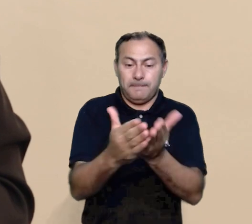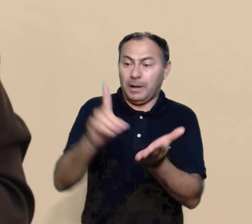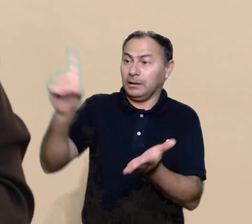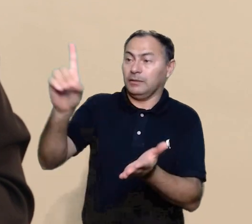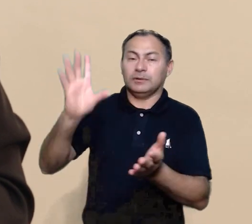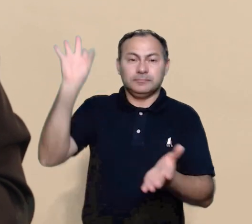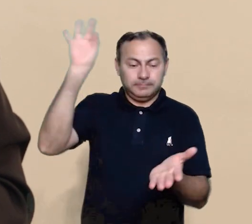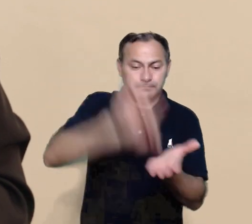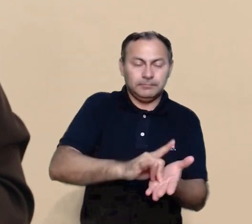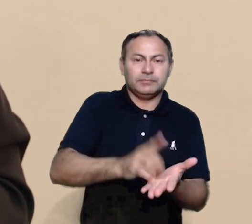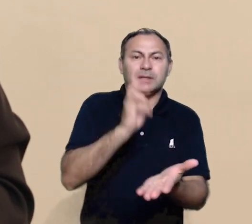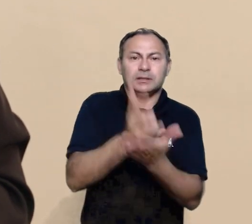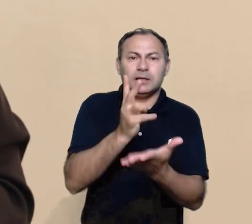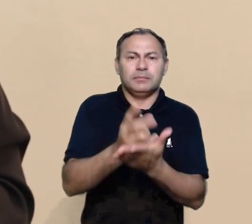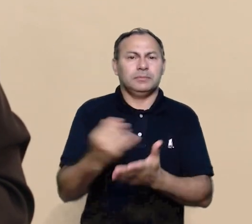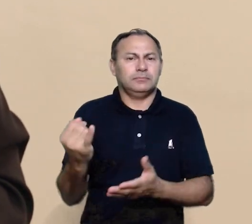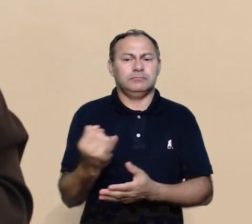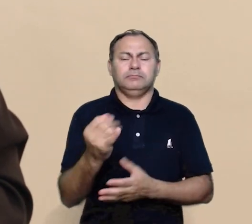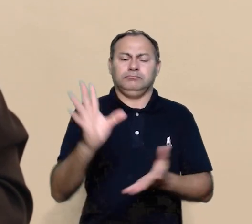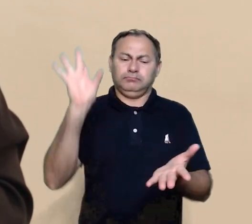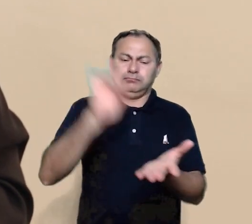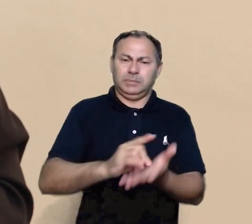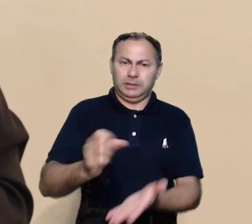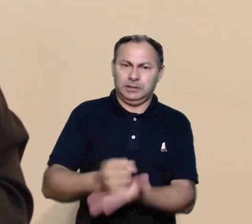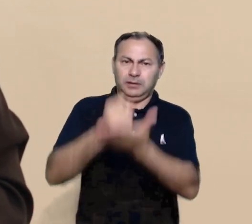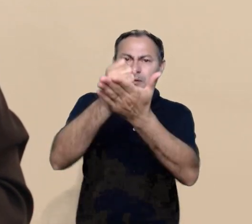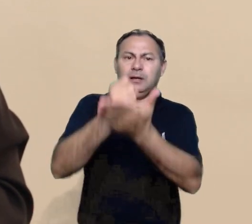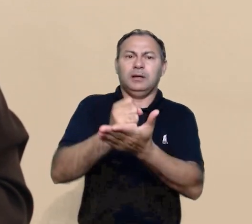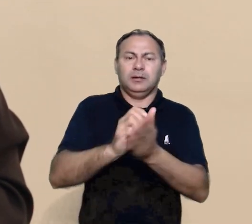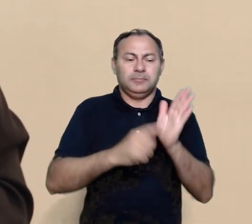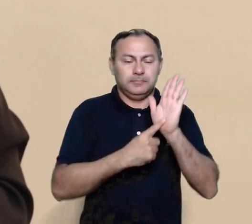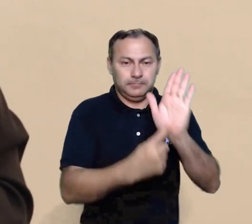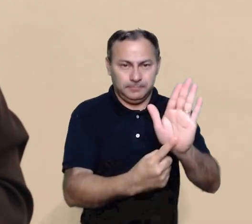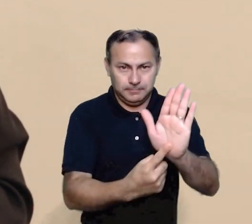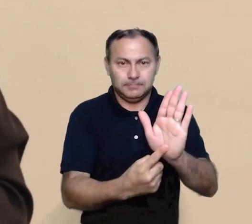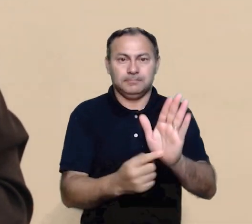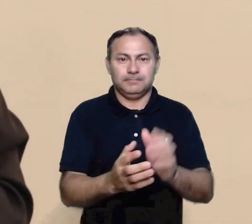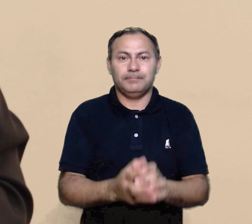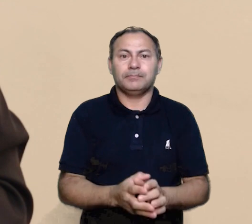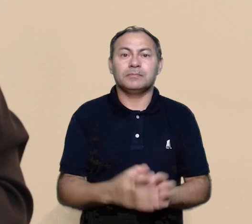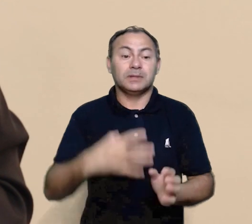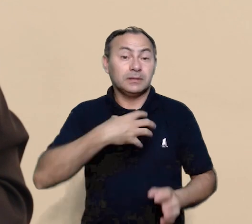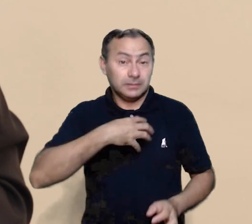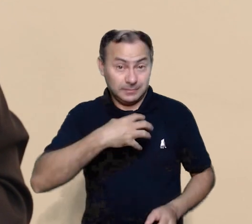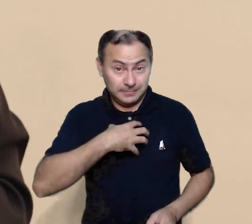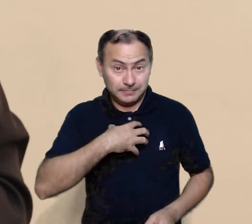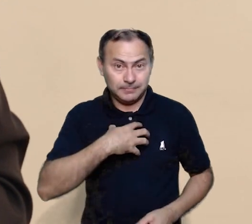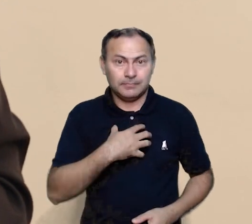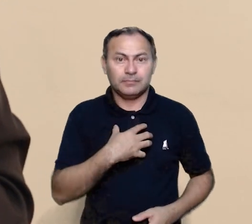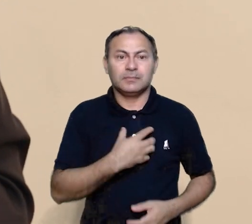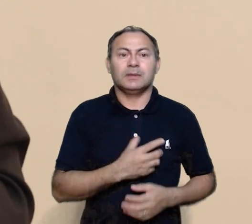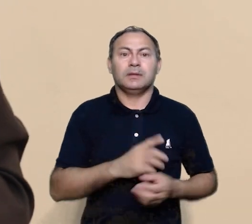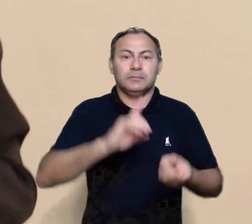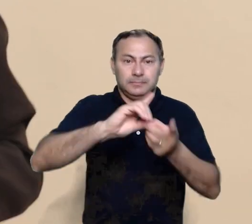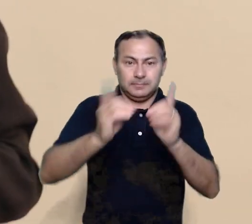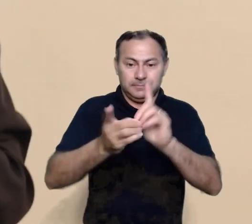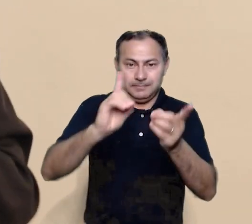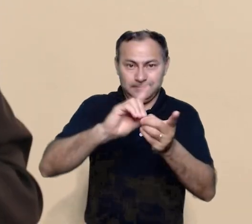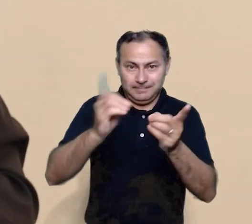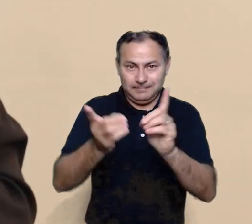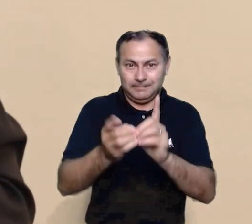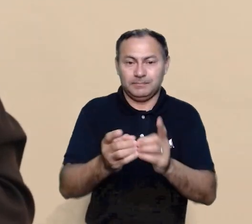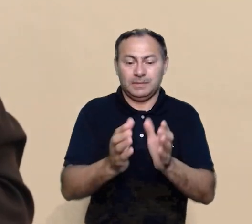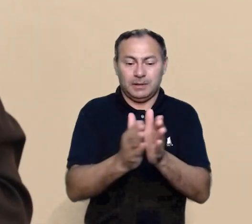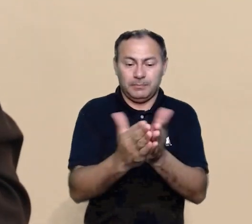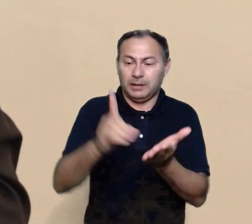aquela palavra original sempre válida sempre salvadora que é a revelação deste modo há um